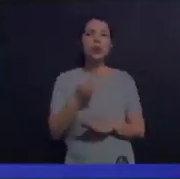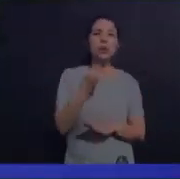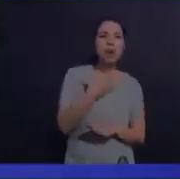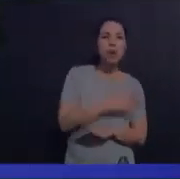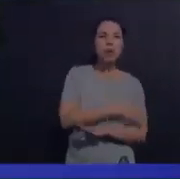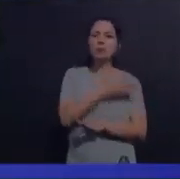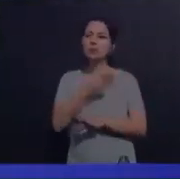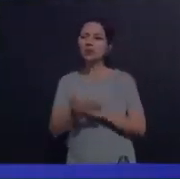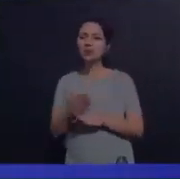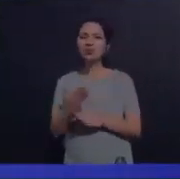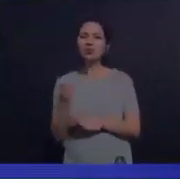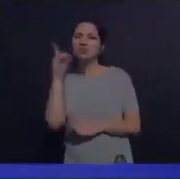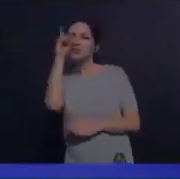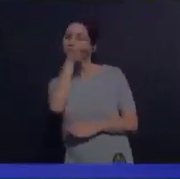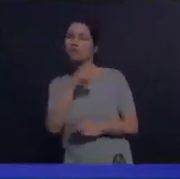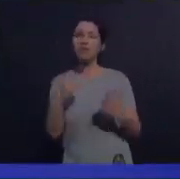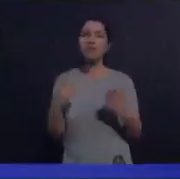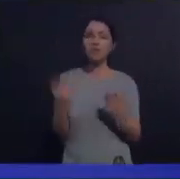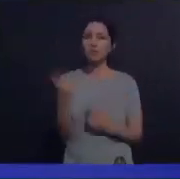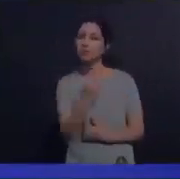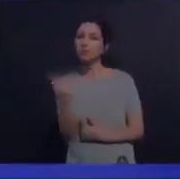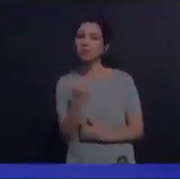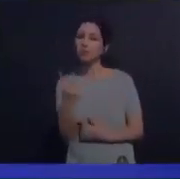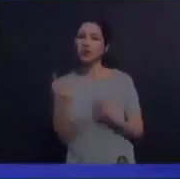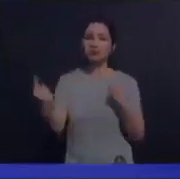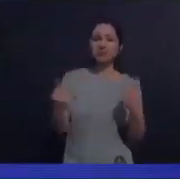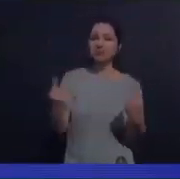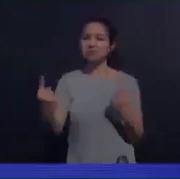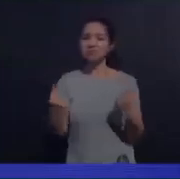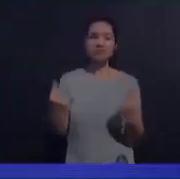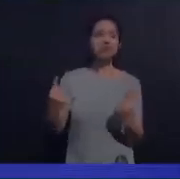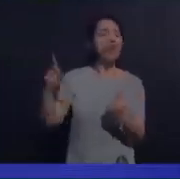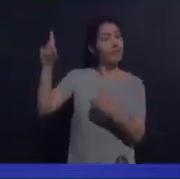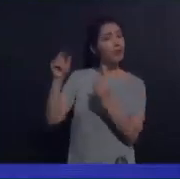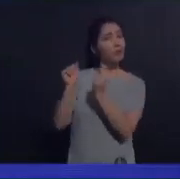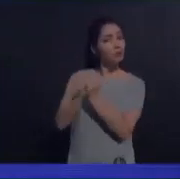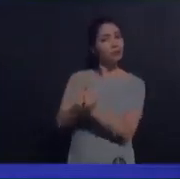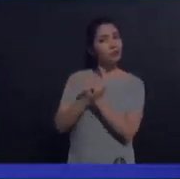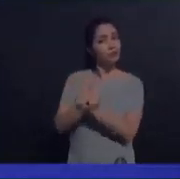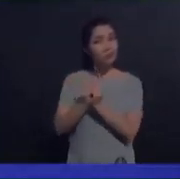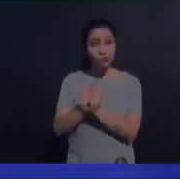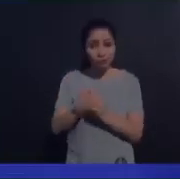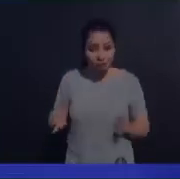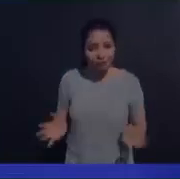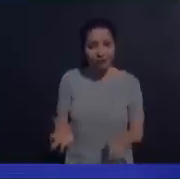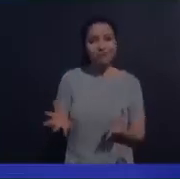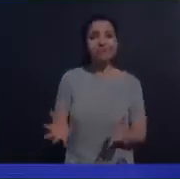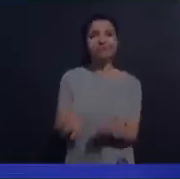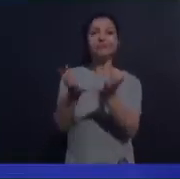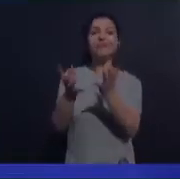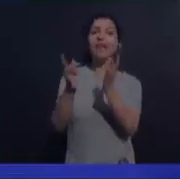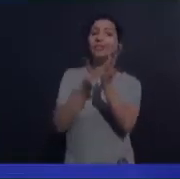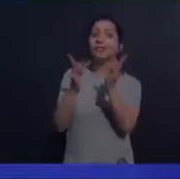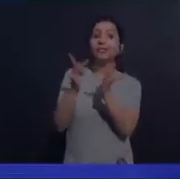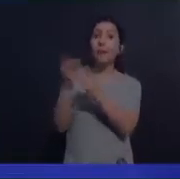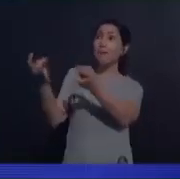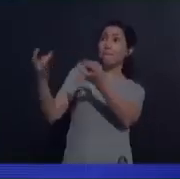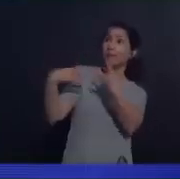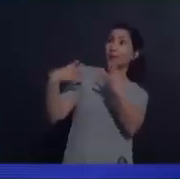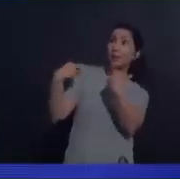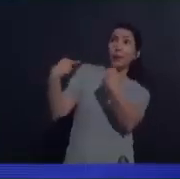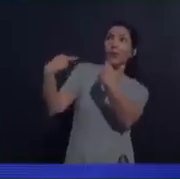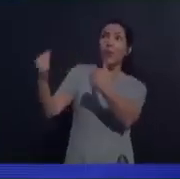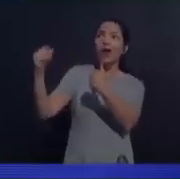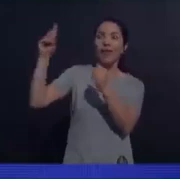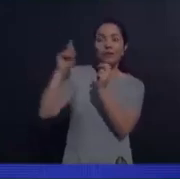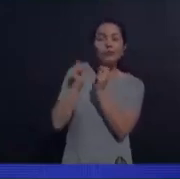alegria. Ele disse que a gente teria aflições, não é verdade? Mas que Ele estaria conosco todos os dias da nossa vida.